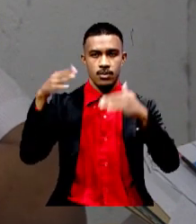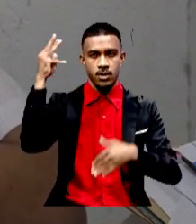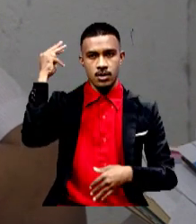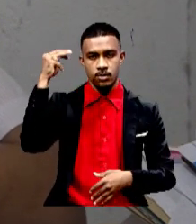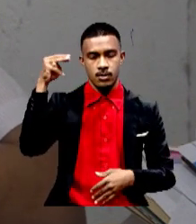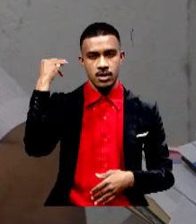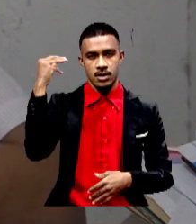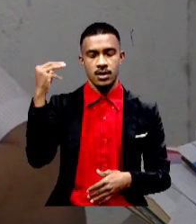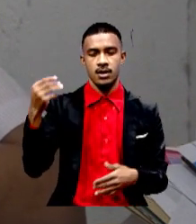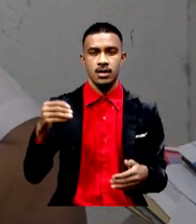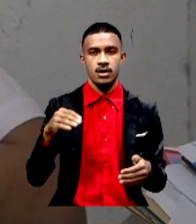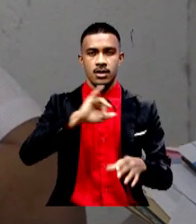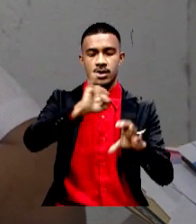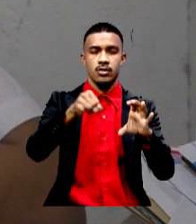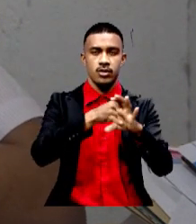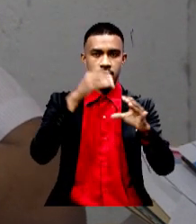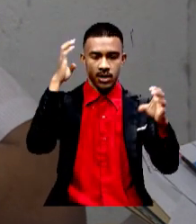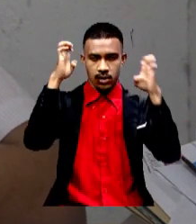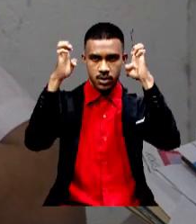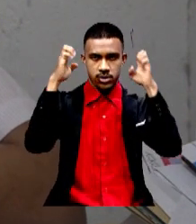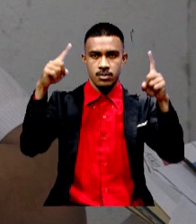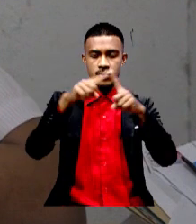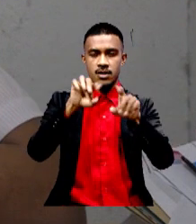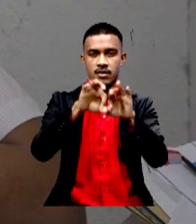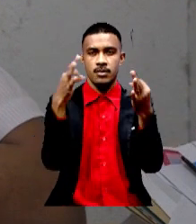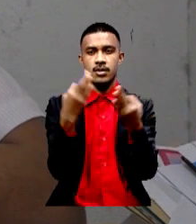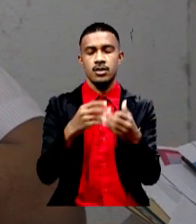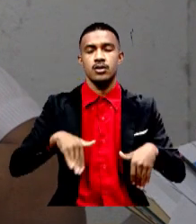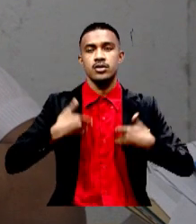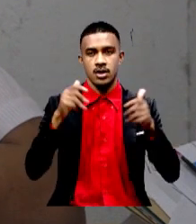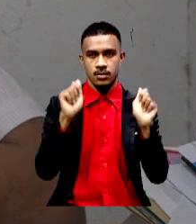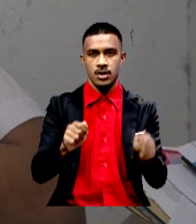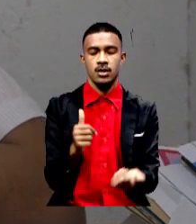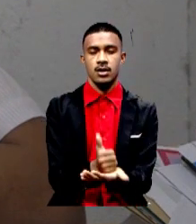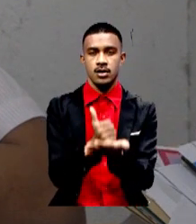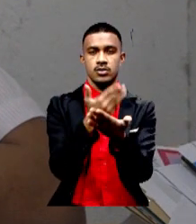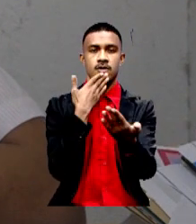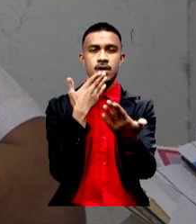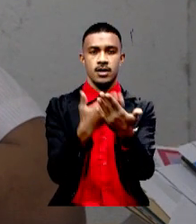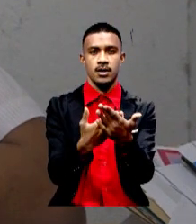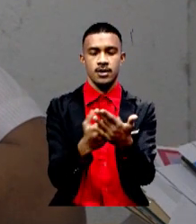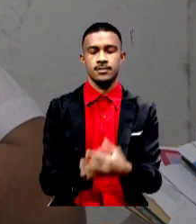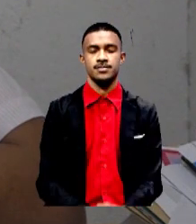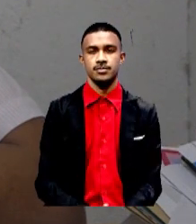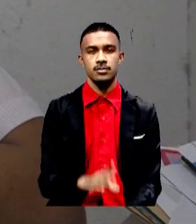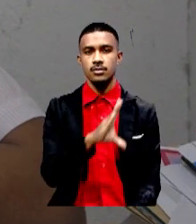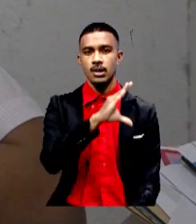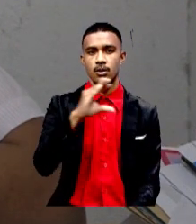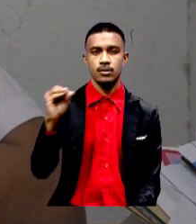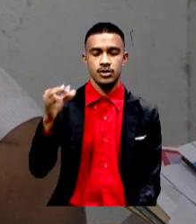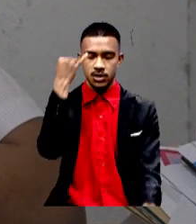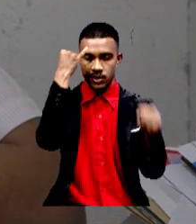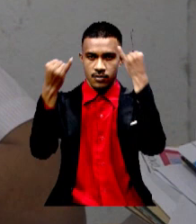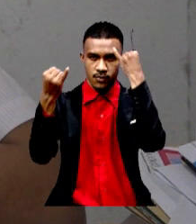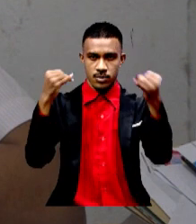inklui edukasaun ba familia wensa mak bele taumatan dia nomos informasaun